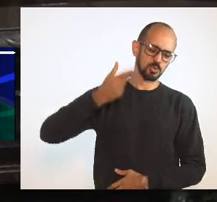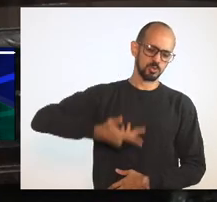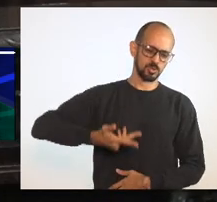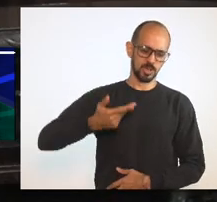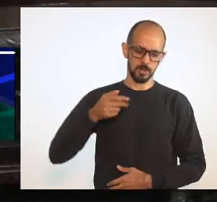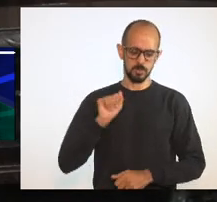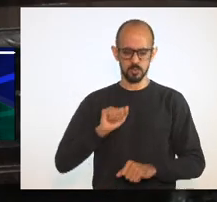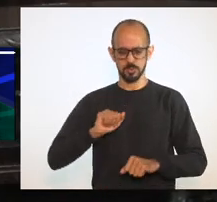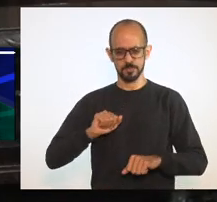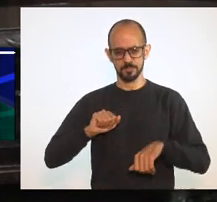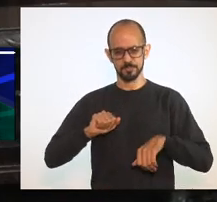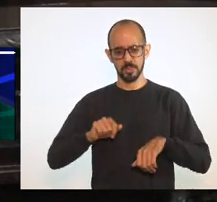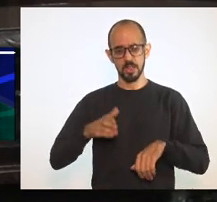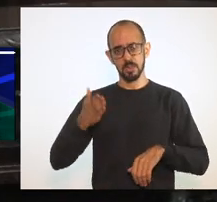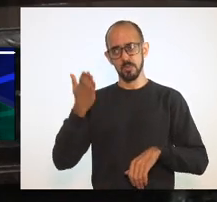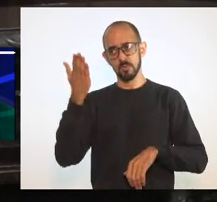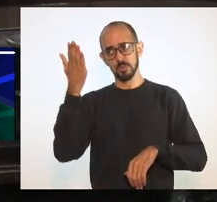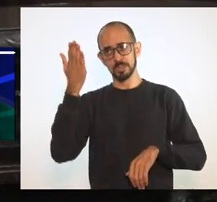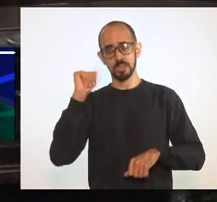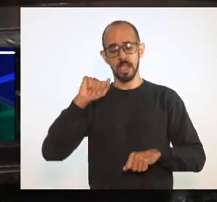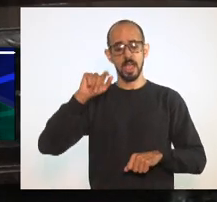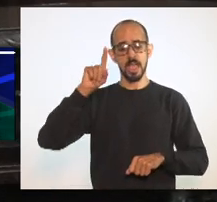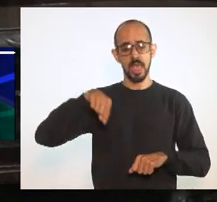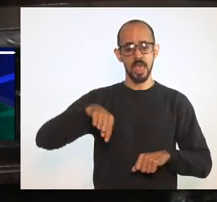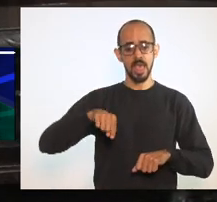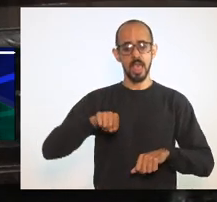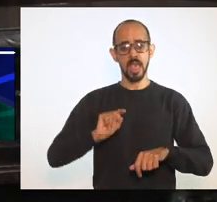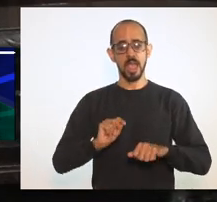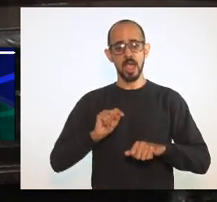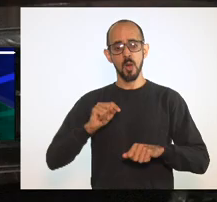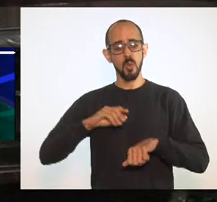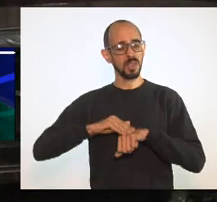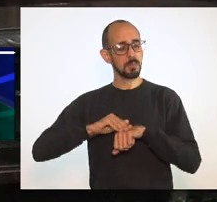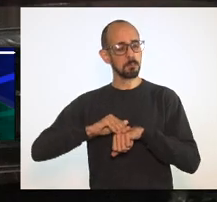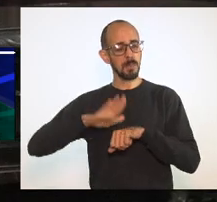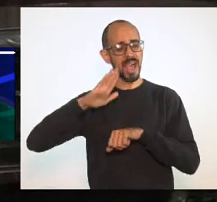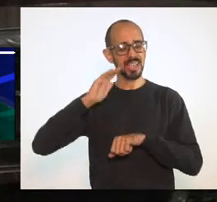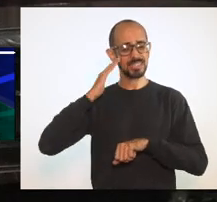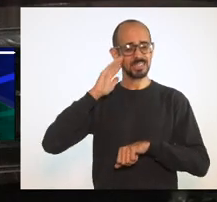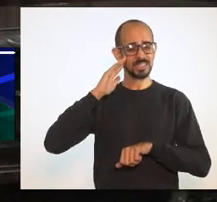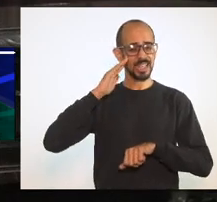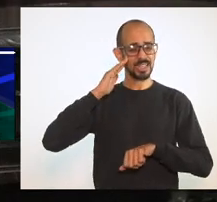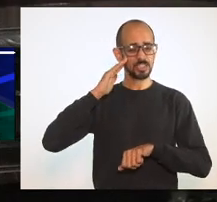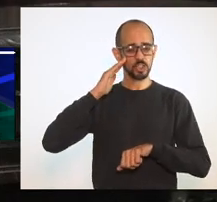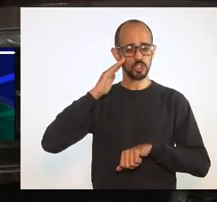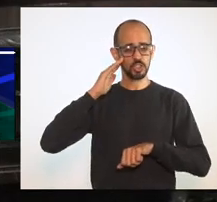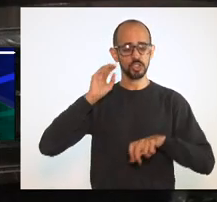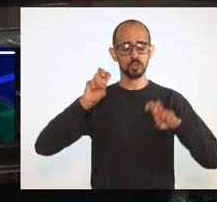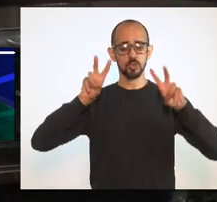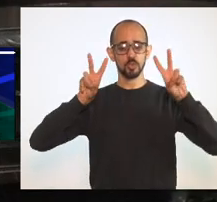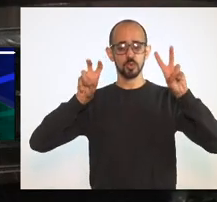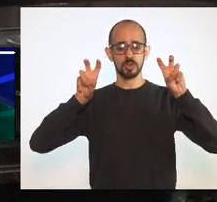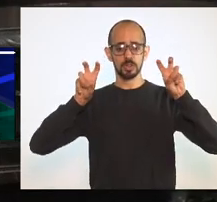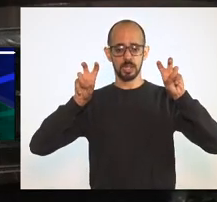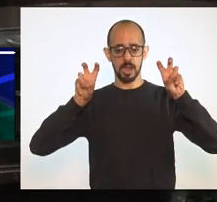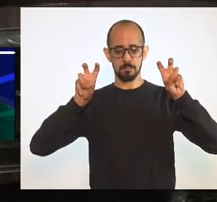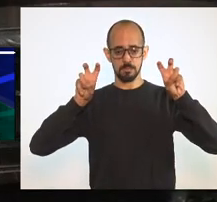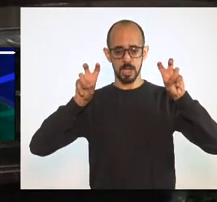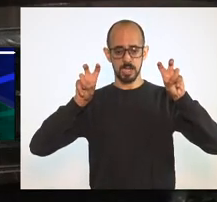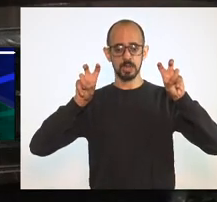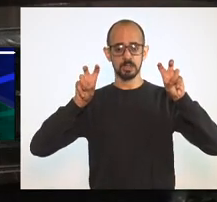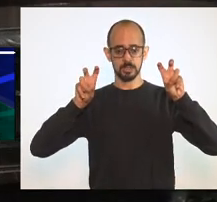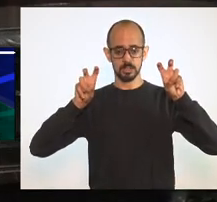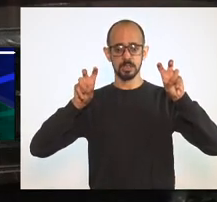não, o maior entendedor, um dos maiores entendedores deste tema, do que